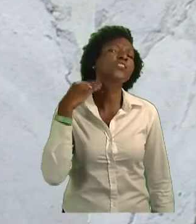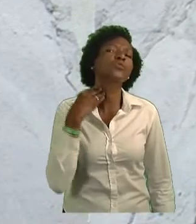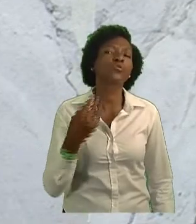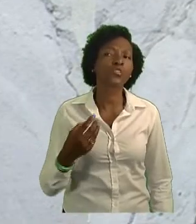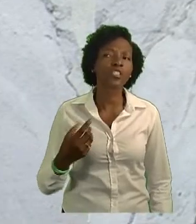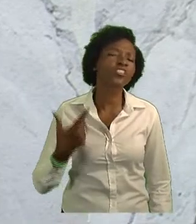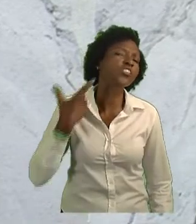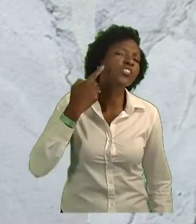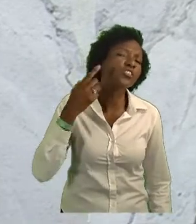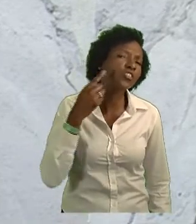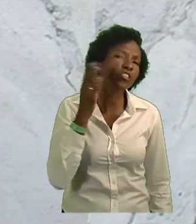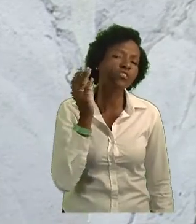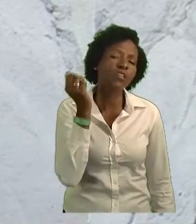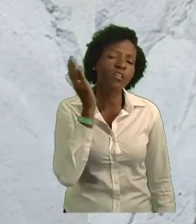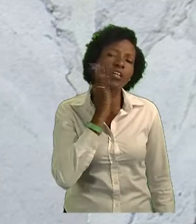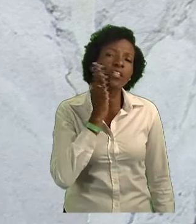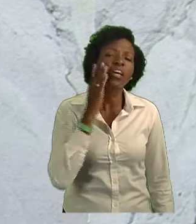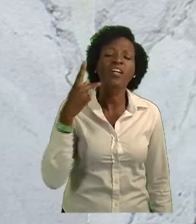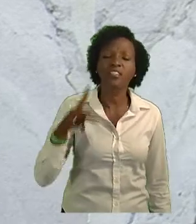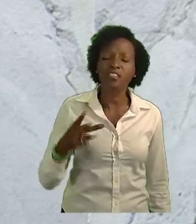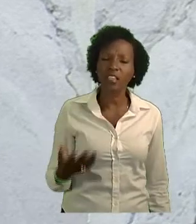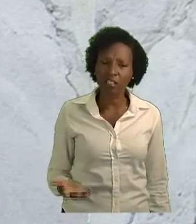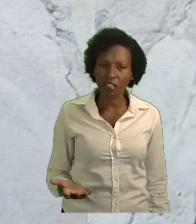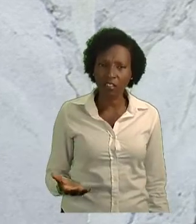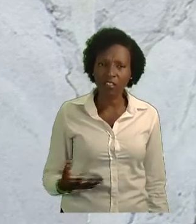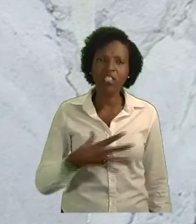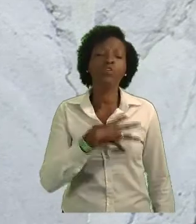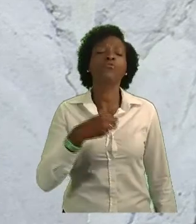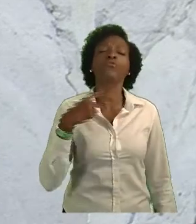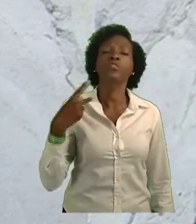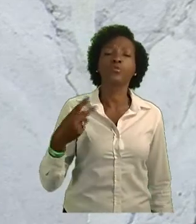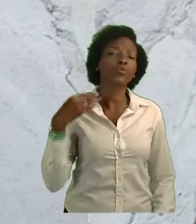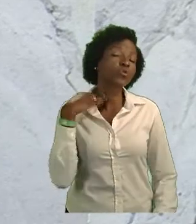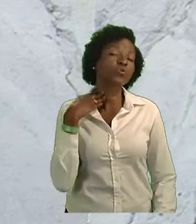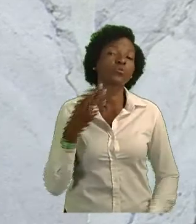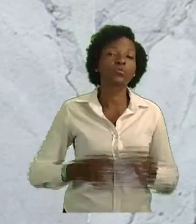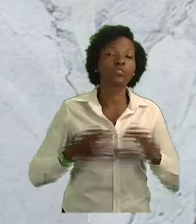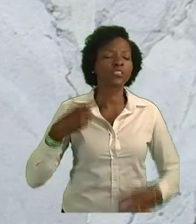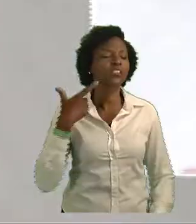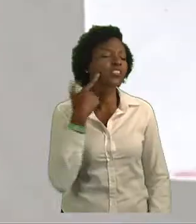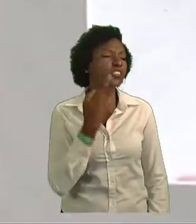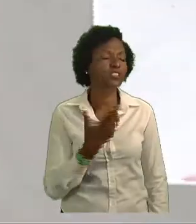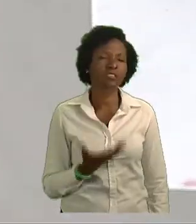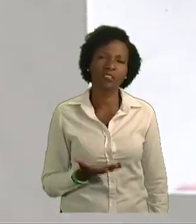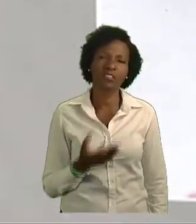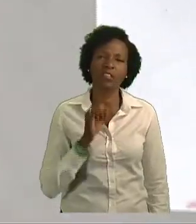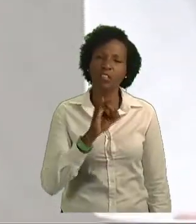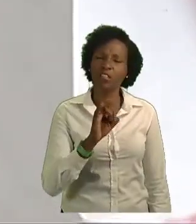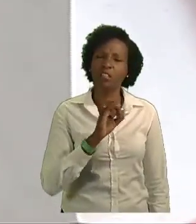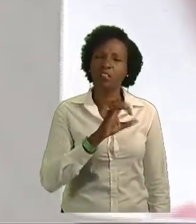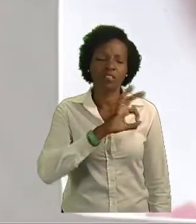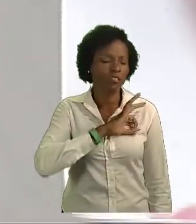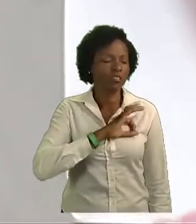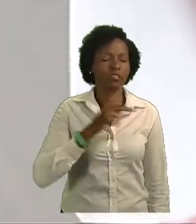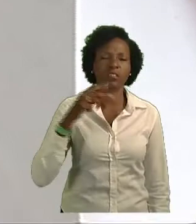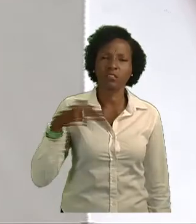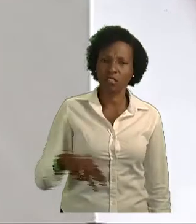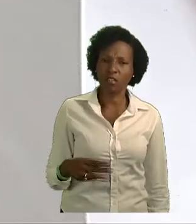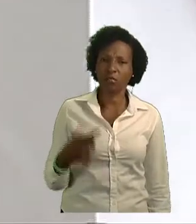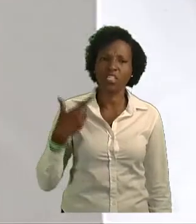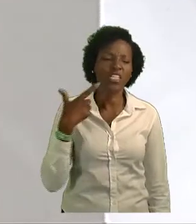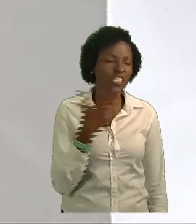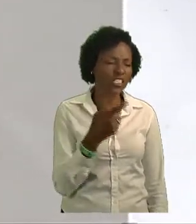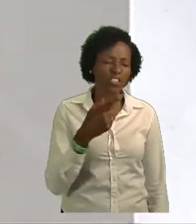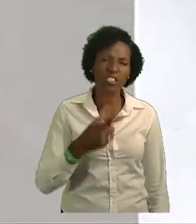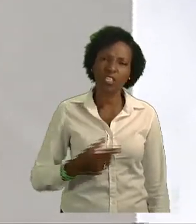tomado um tiro de raspão e se fosse o filho do juiz que tivesse tomate gás com esse fosse o policial militar que atirou no crime tivesse